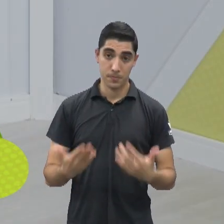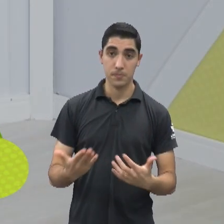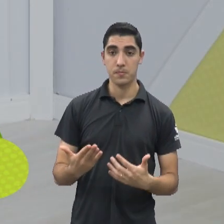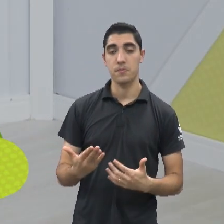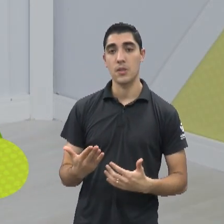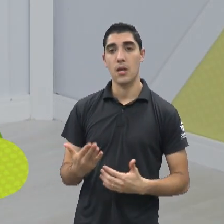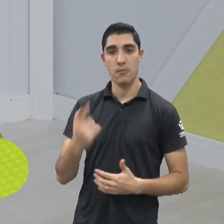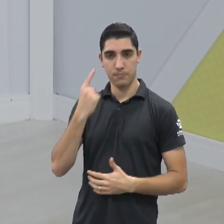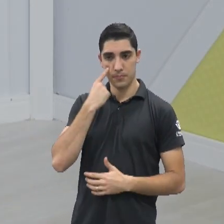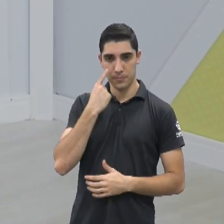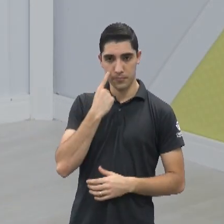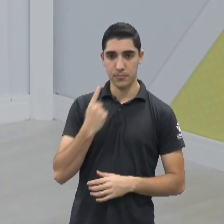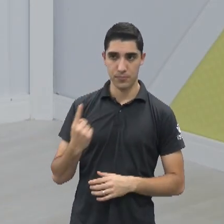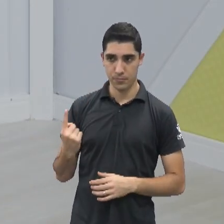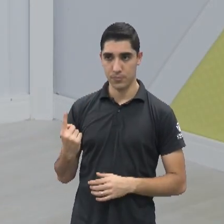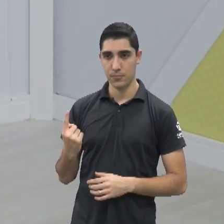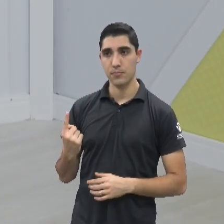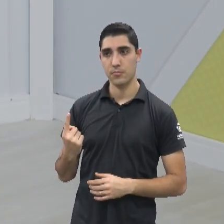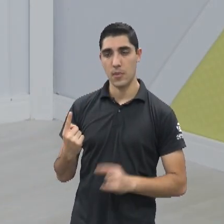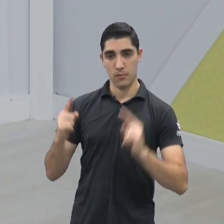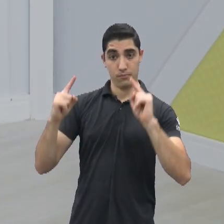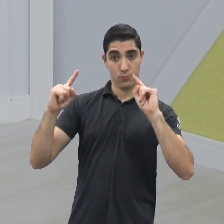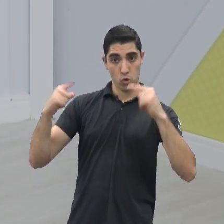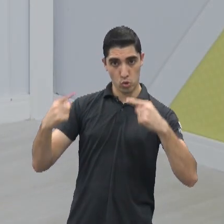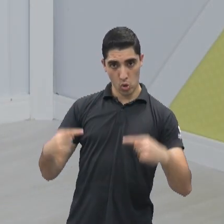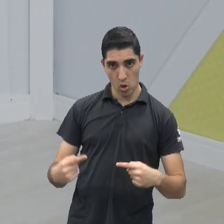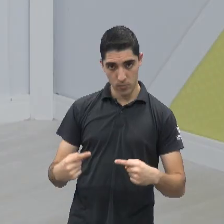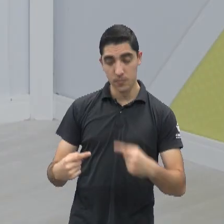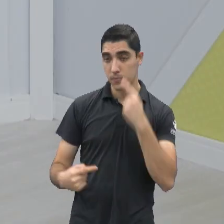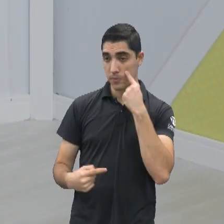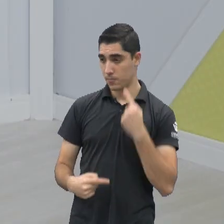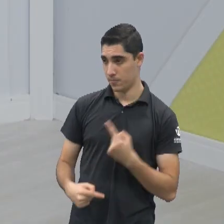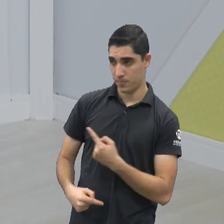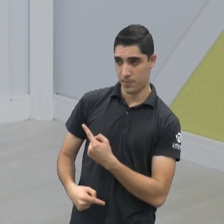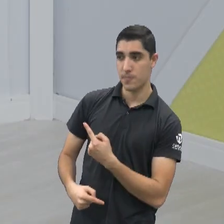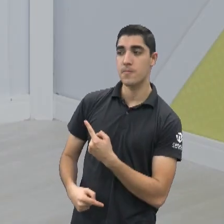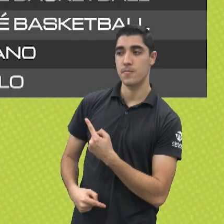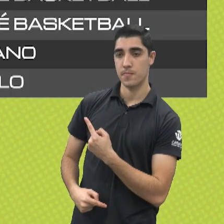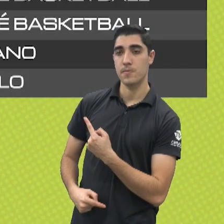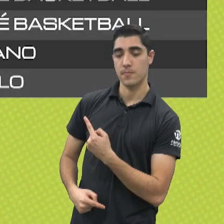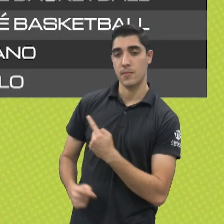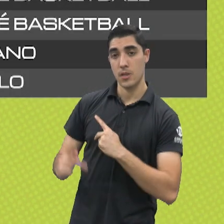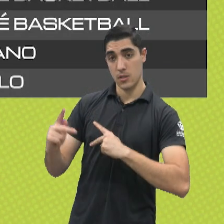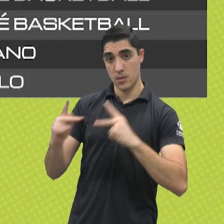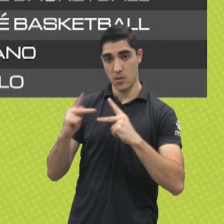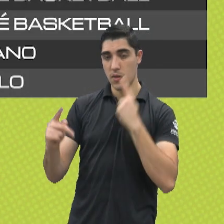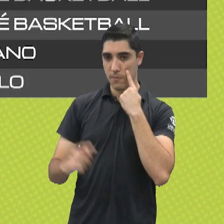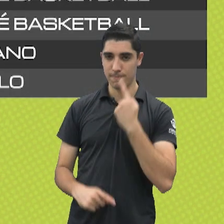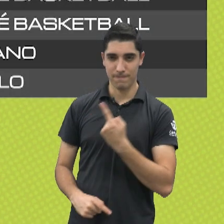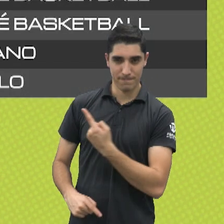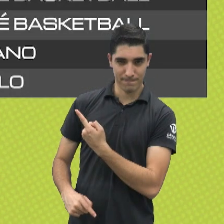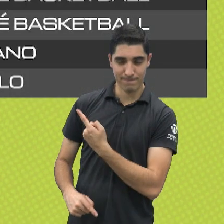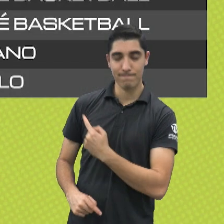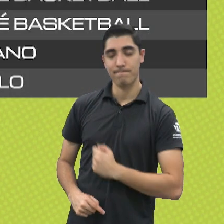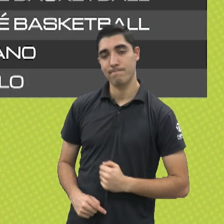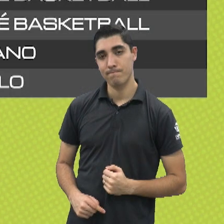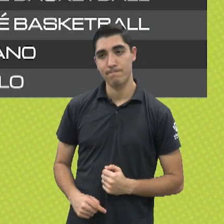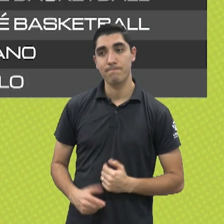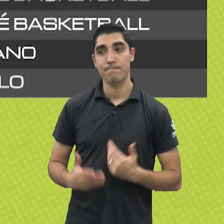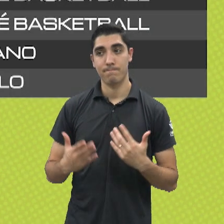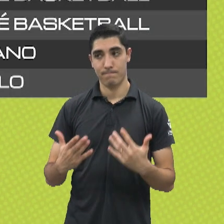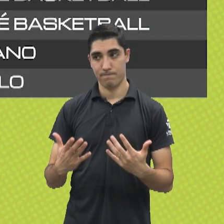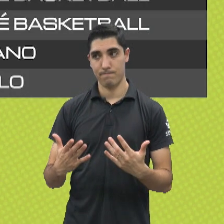uma tabelinha dos resultados aqui, ó. Então, São José, como sempre, essa primeira parte da tabela aqui,